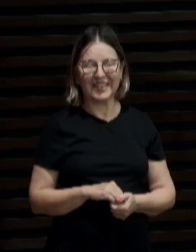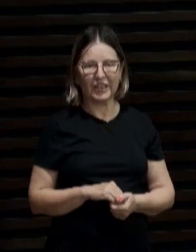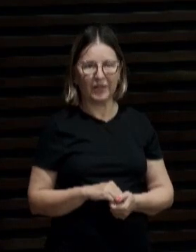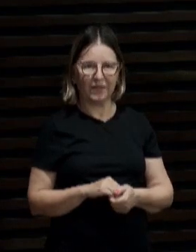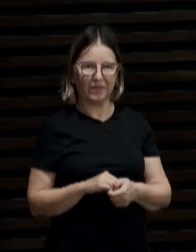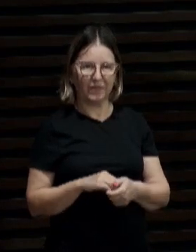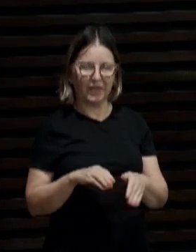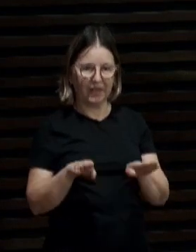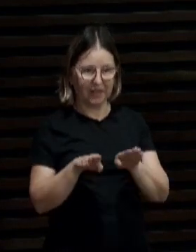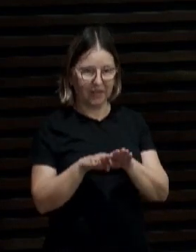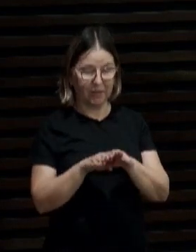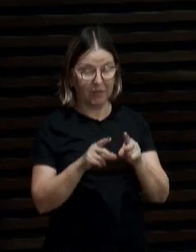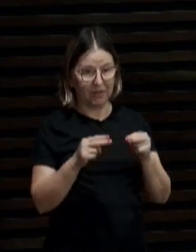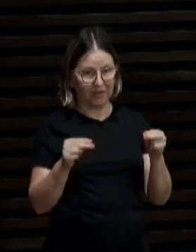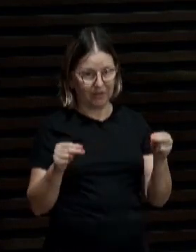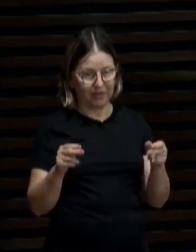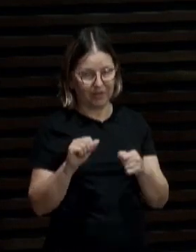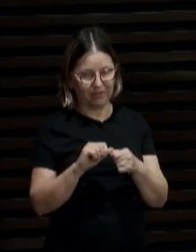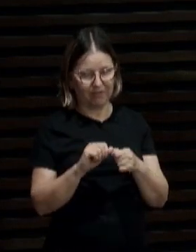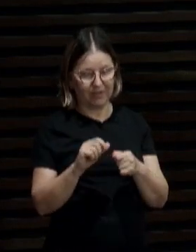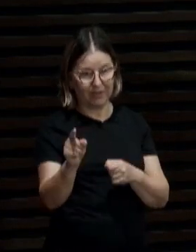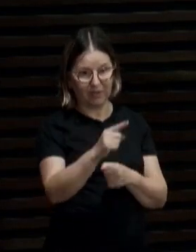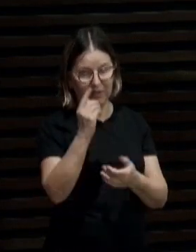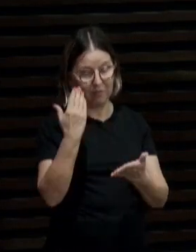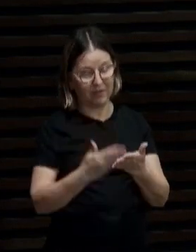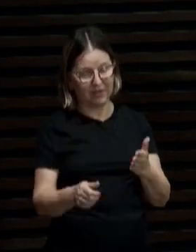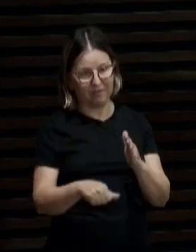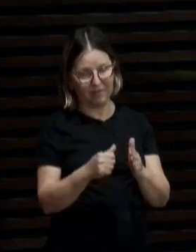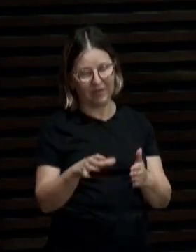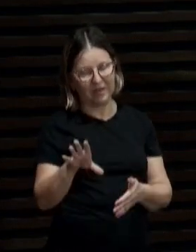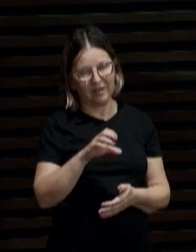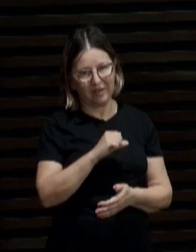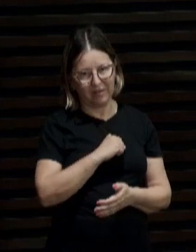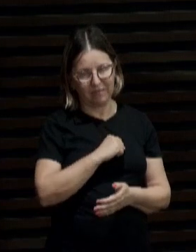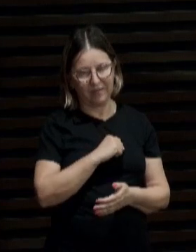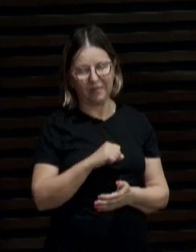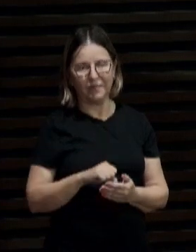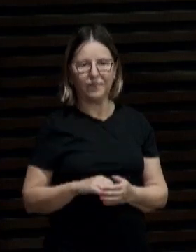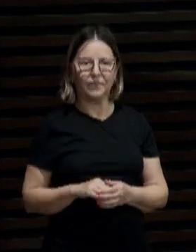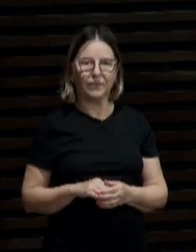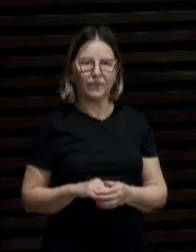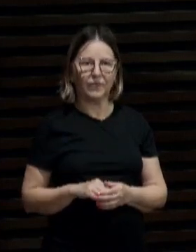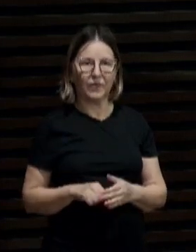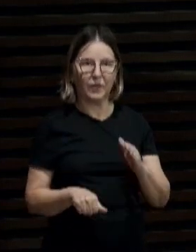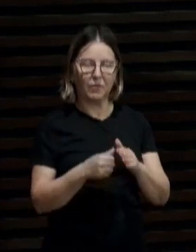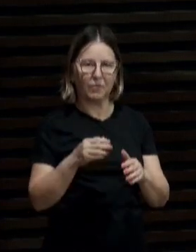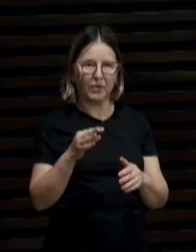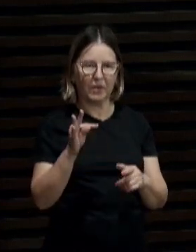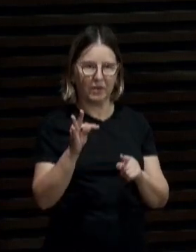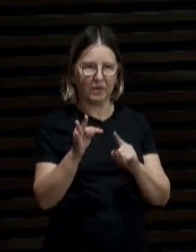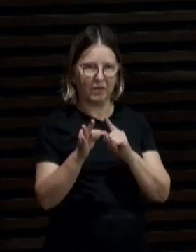faz com que percamos o primeiro amor, e está claramente no texto, em 1 Timóteo